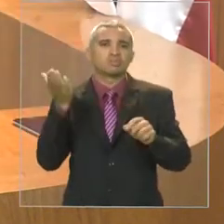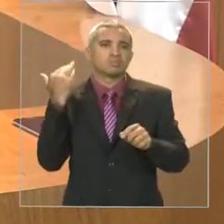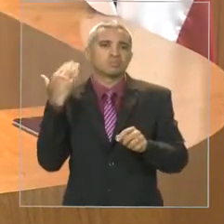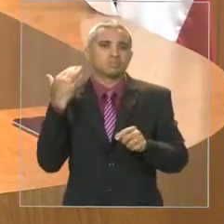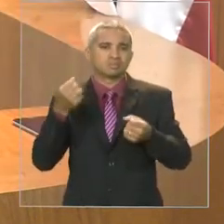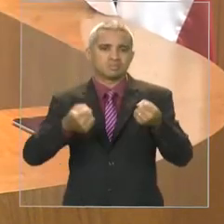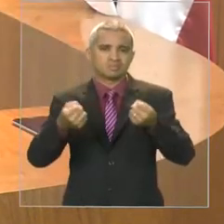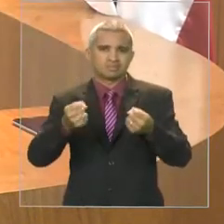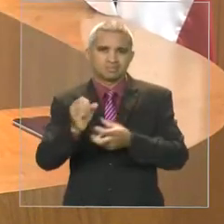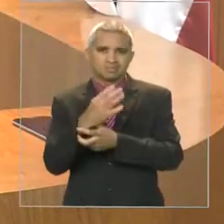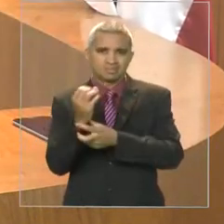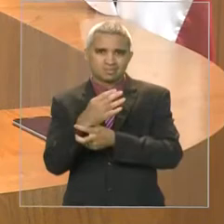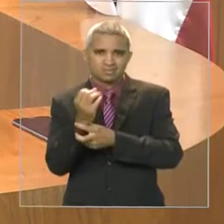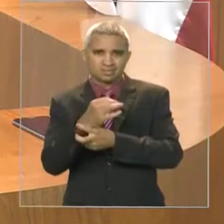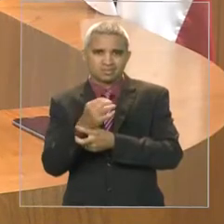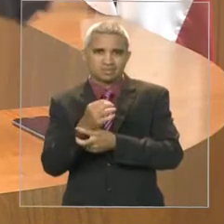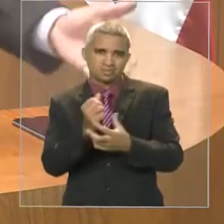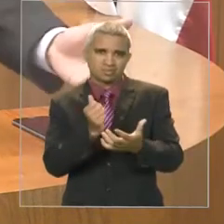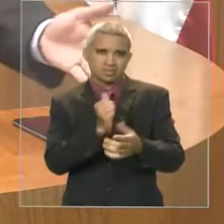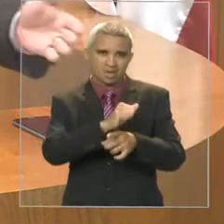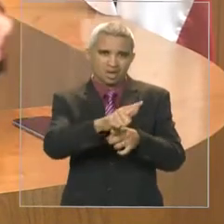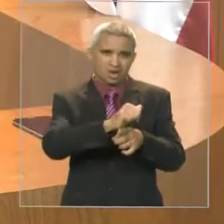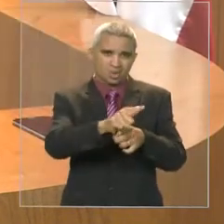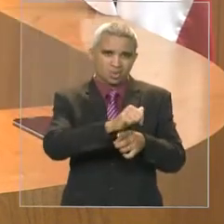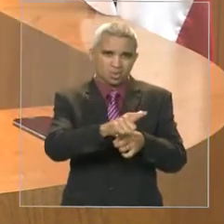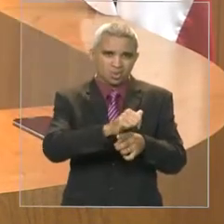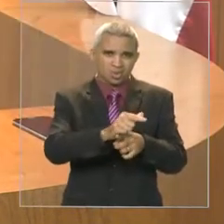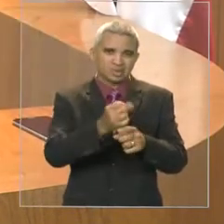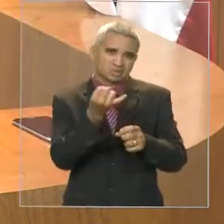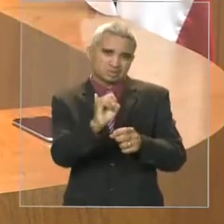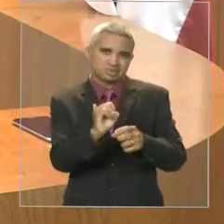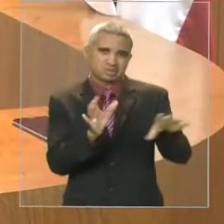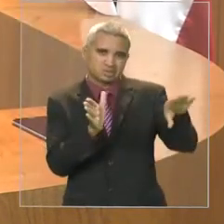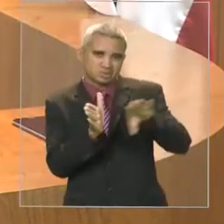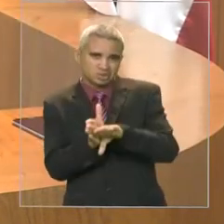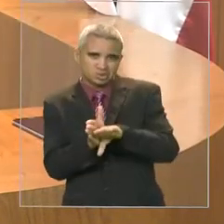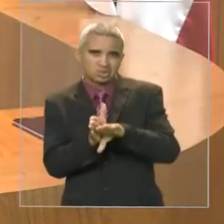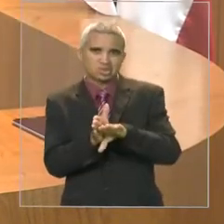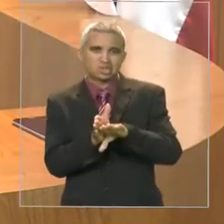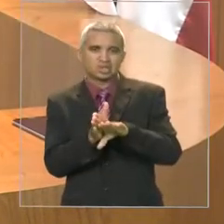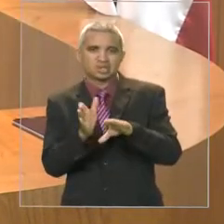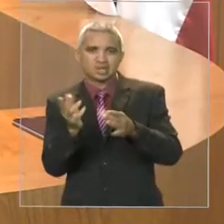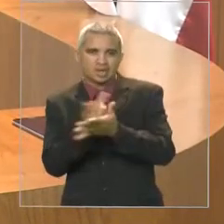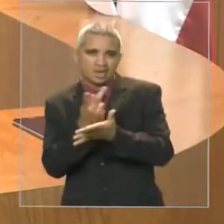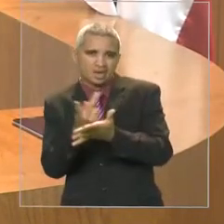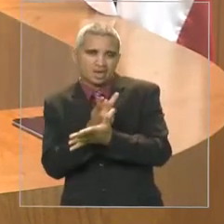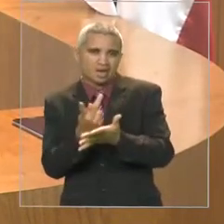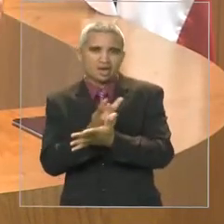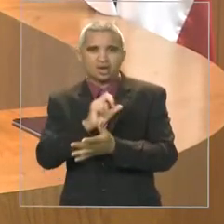ambulâncias usadas, ou se viessem com o chassi adulterado. Existe aqui uma irregularidade